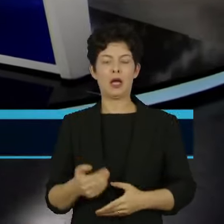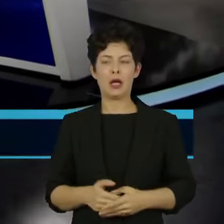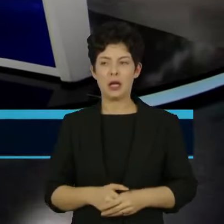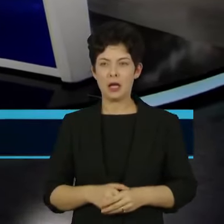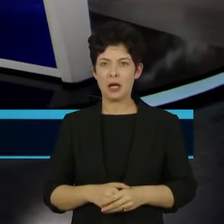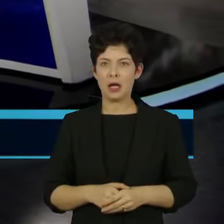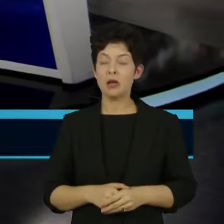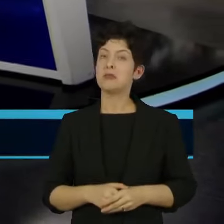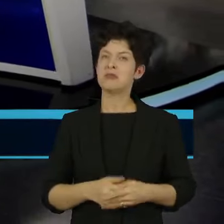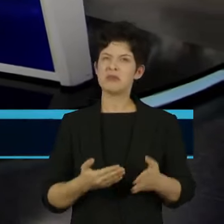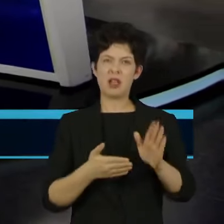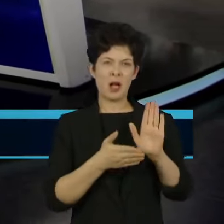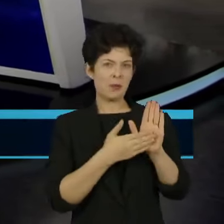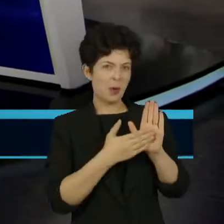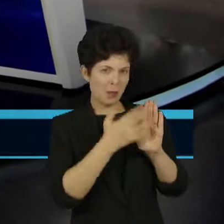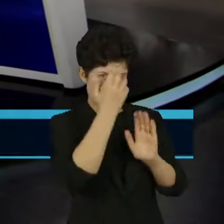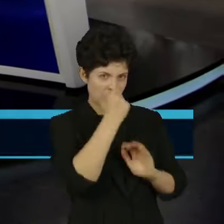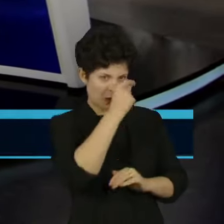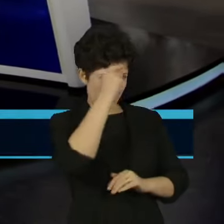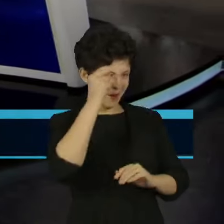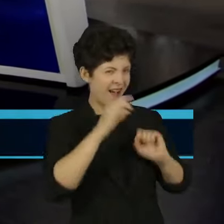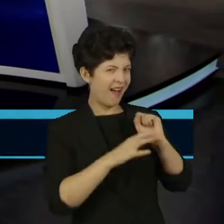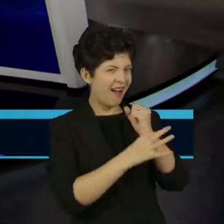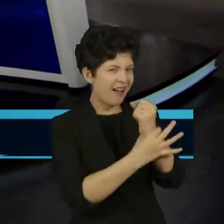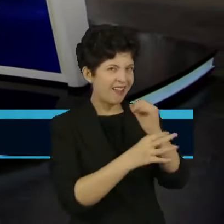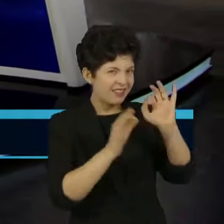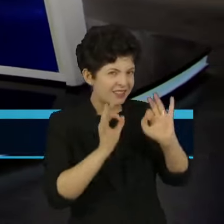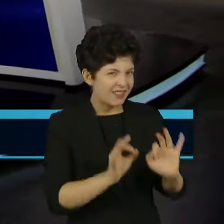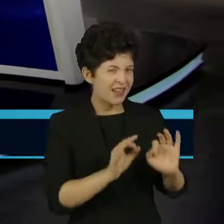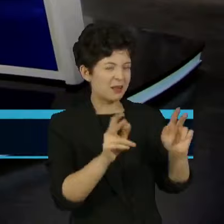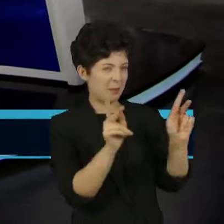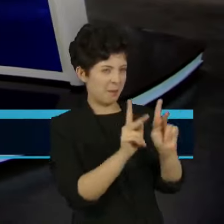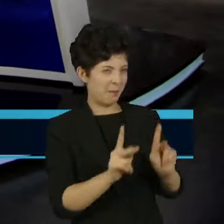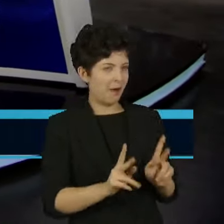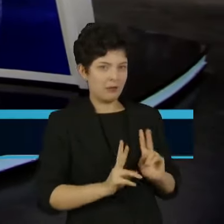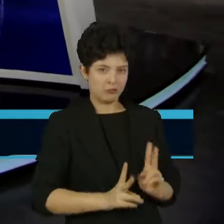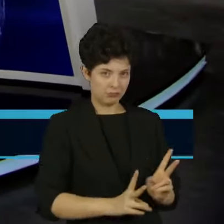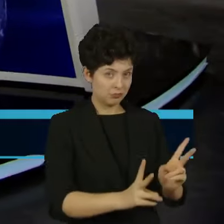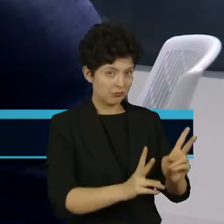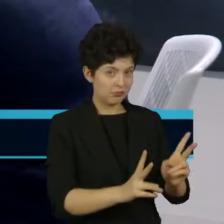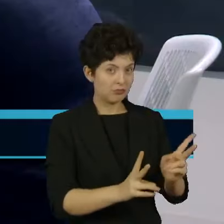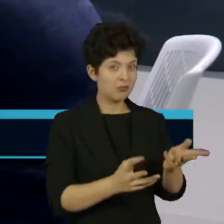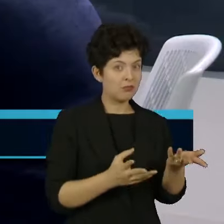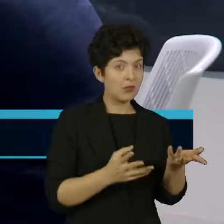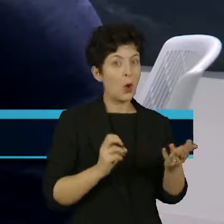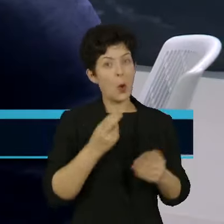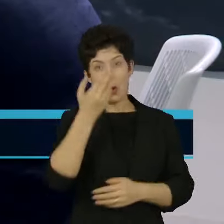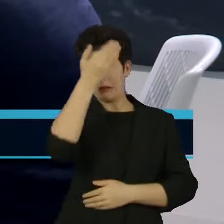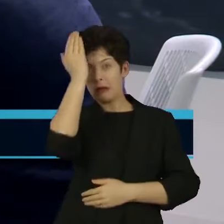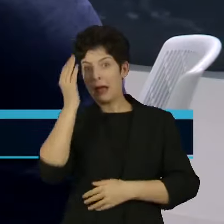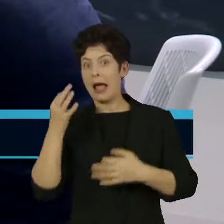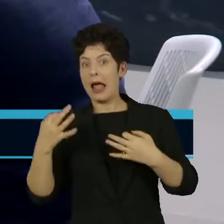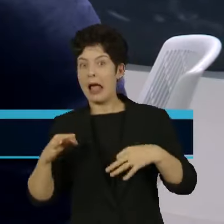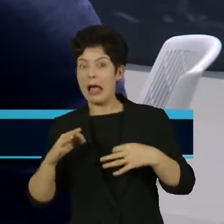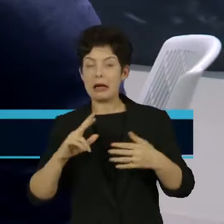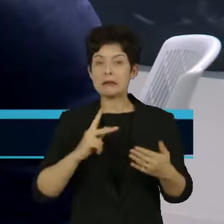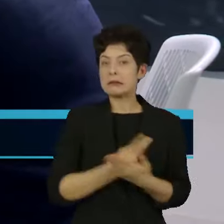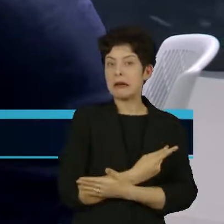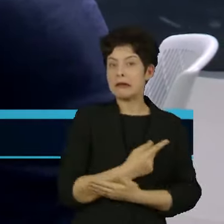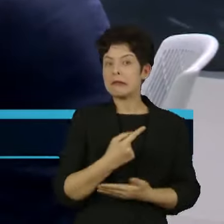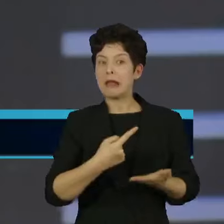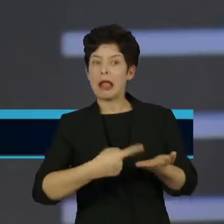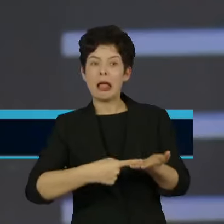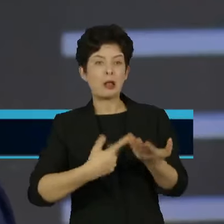Vila, a proposta do Hamas garantiria, de fato, um cessar-fogo permanente? Netanyahu erra ou acerta em negar esse